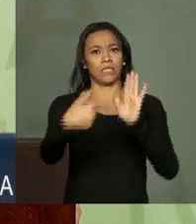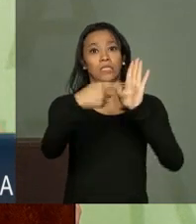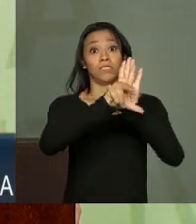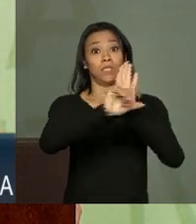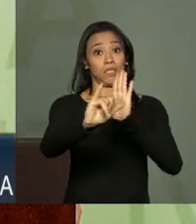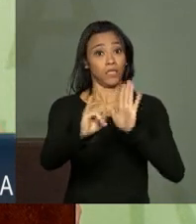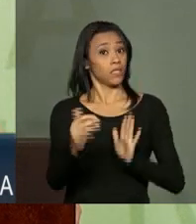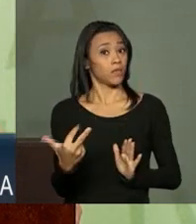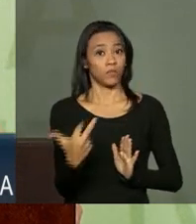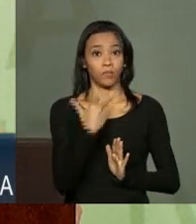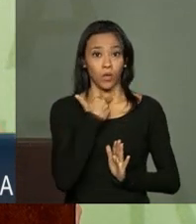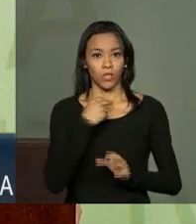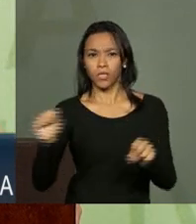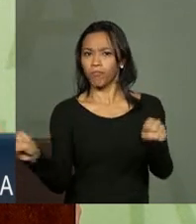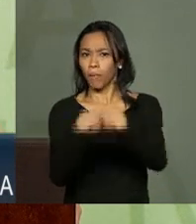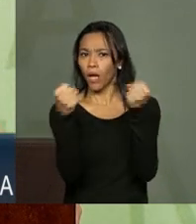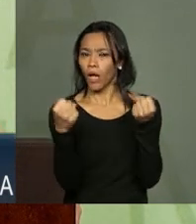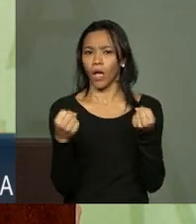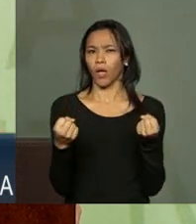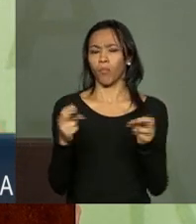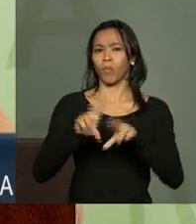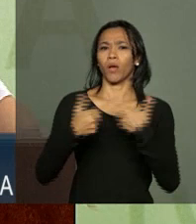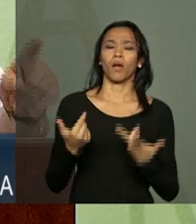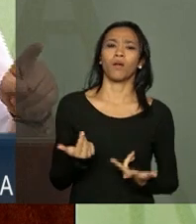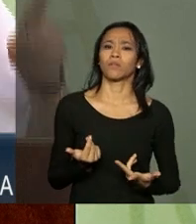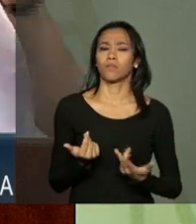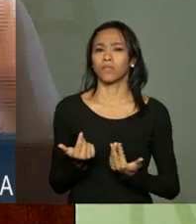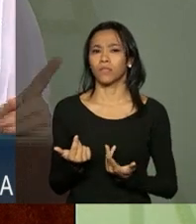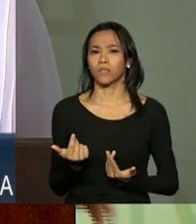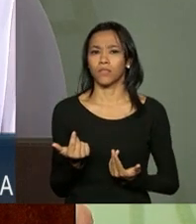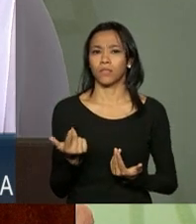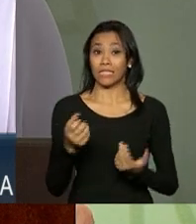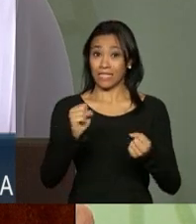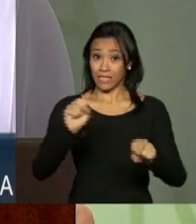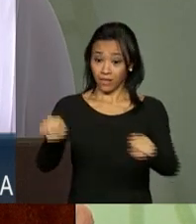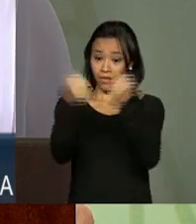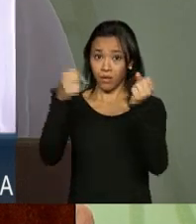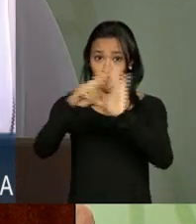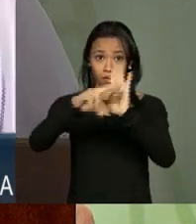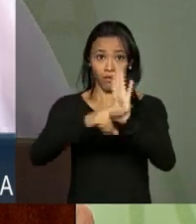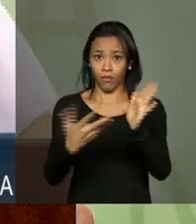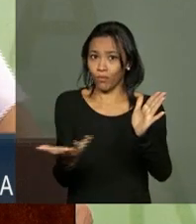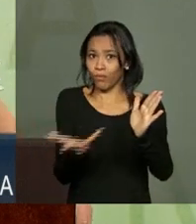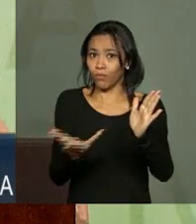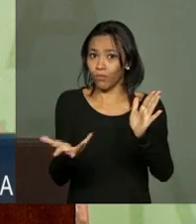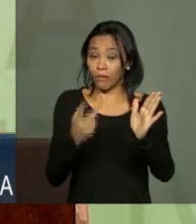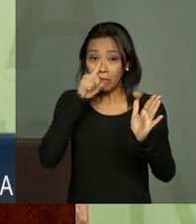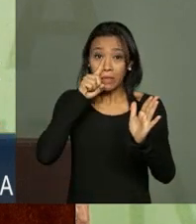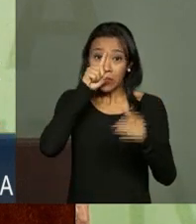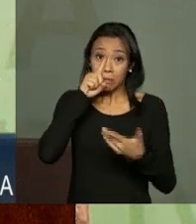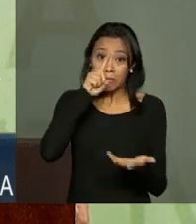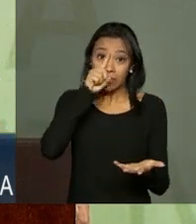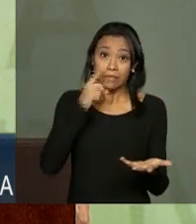podem ser rompidas, porque se se rompe a regra do jogo, se compromete